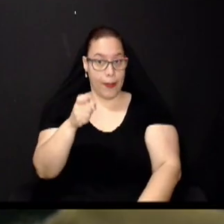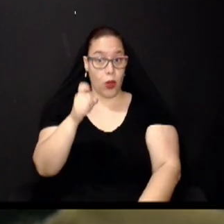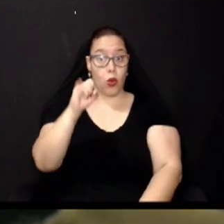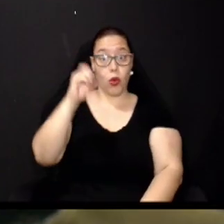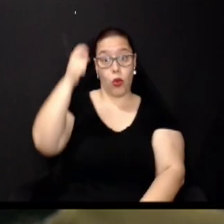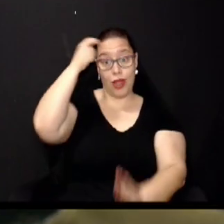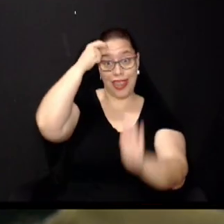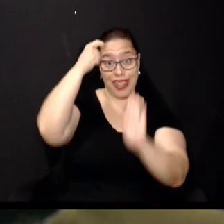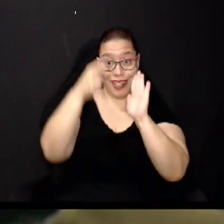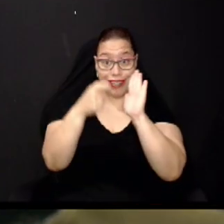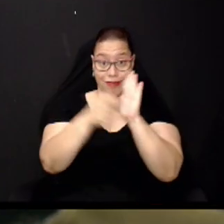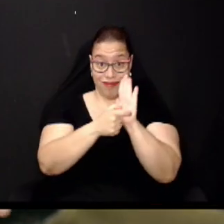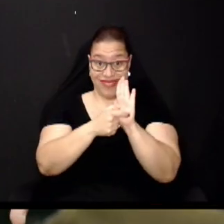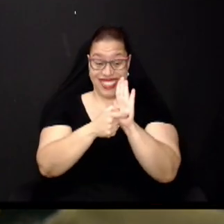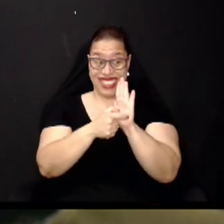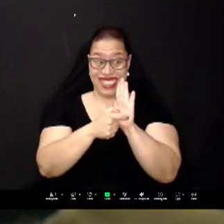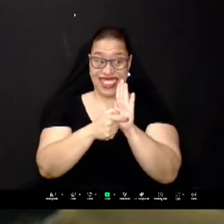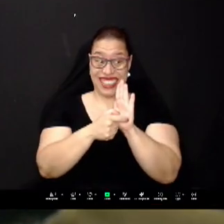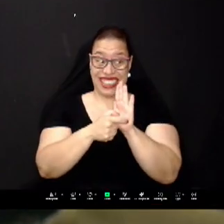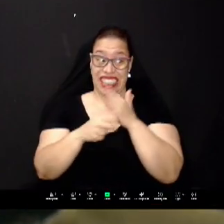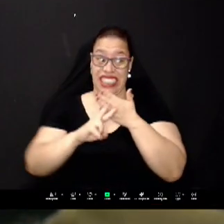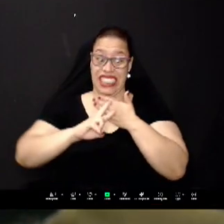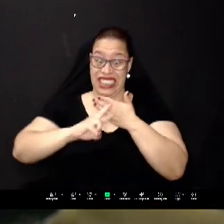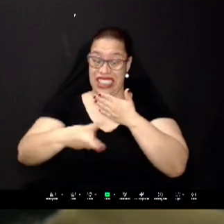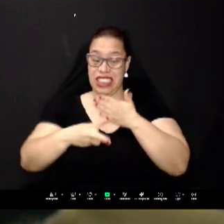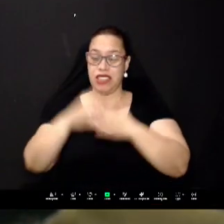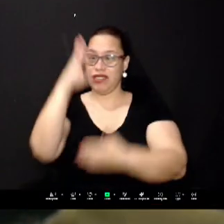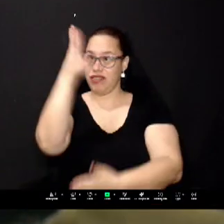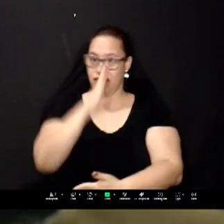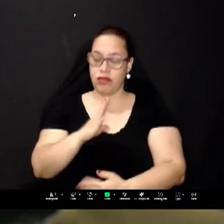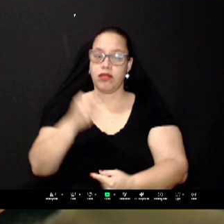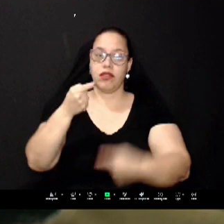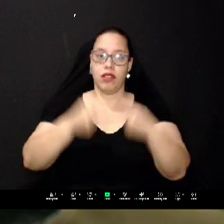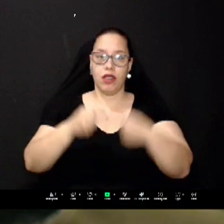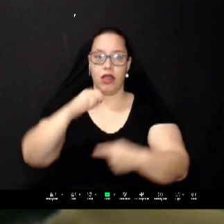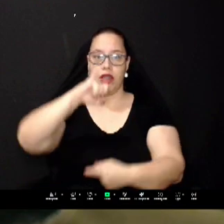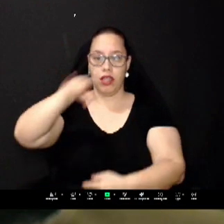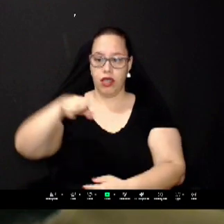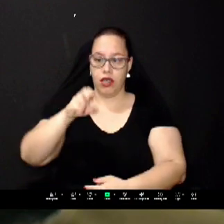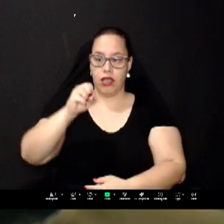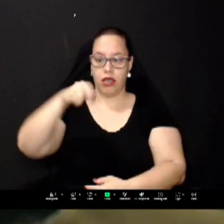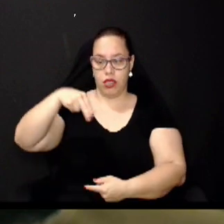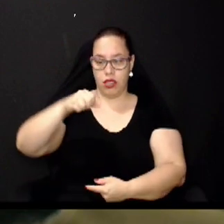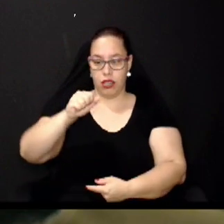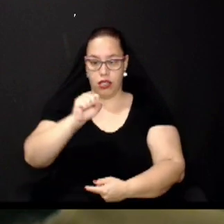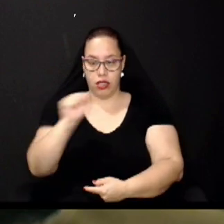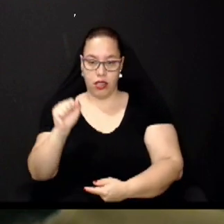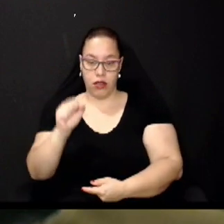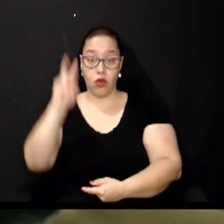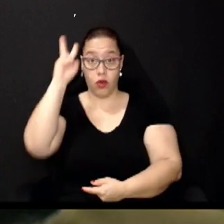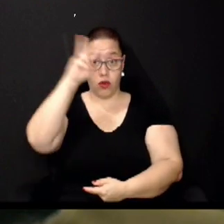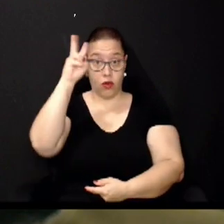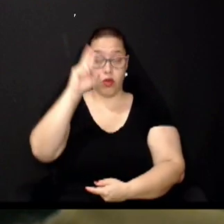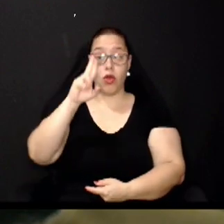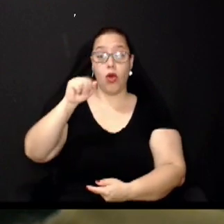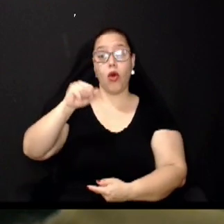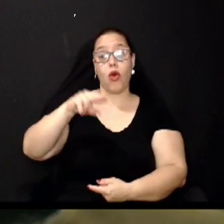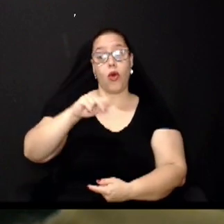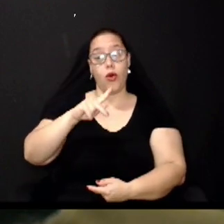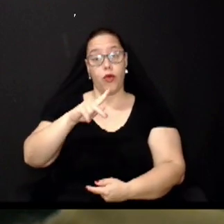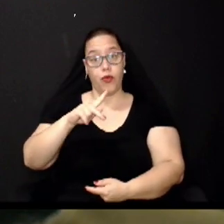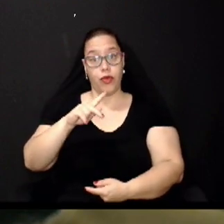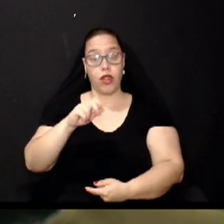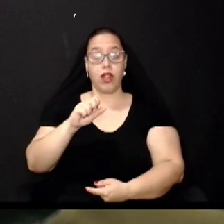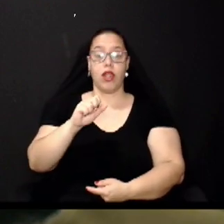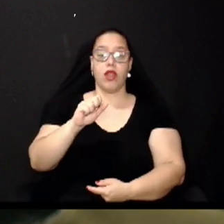as implicações para o Brasil. Participam do debate Jonas Rafael dos Santos, doutora em História pela Unesp, e Sandra Ávila, doutora em